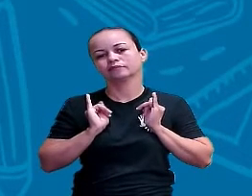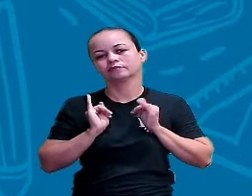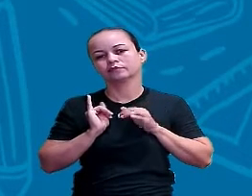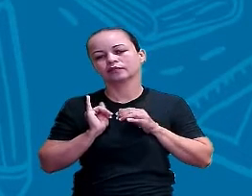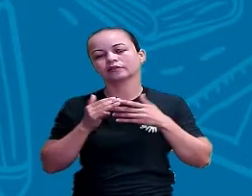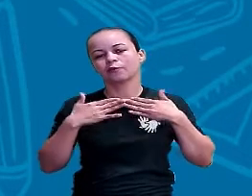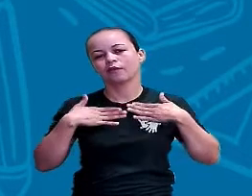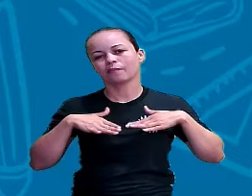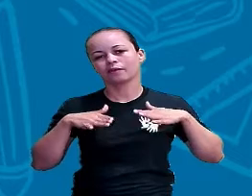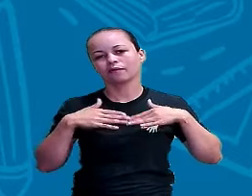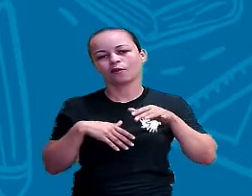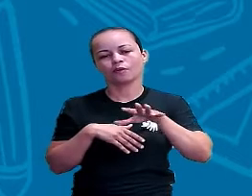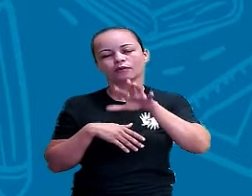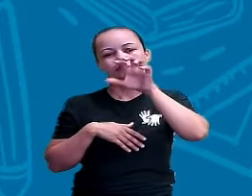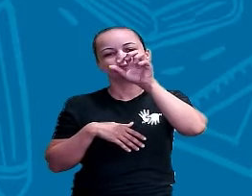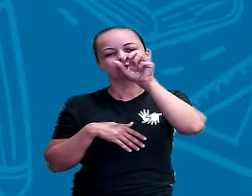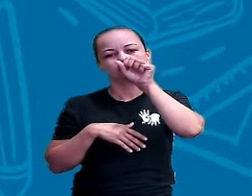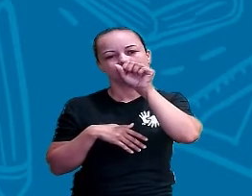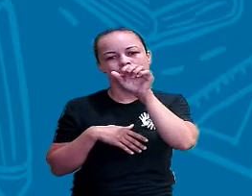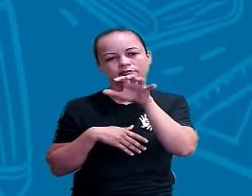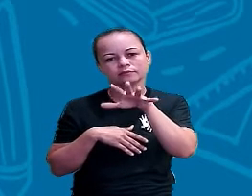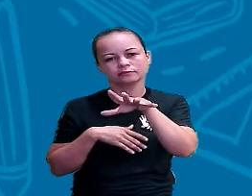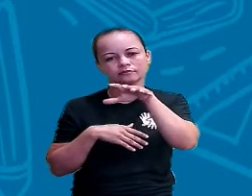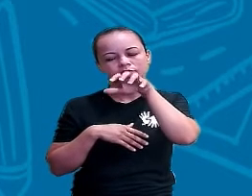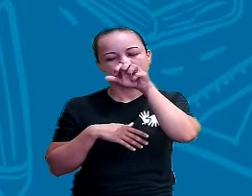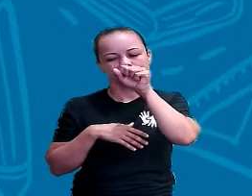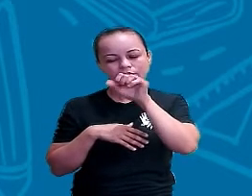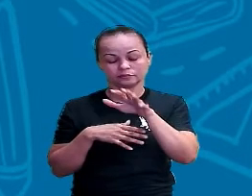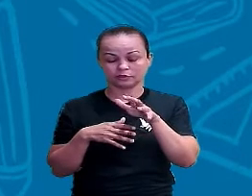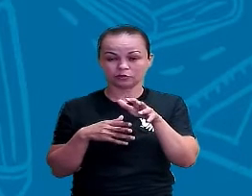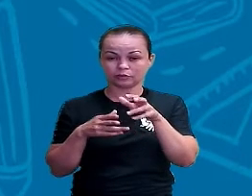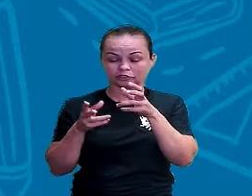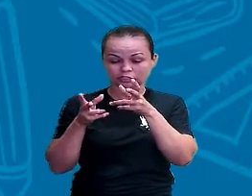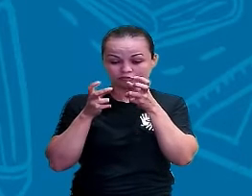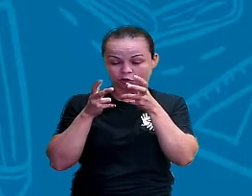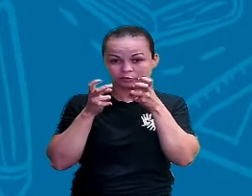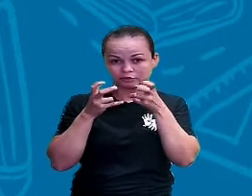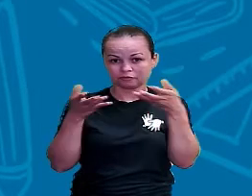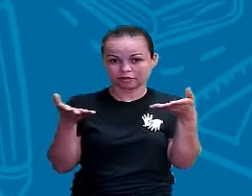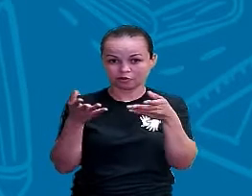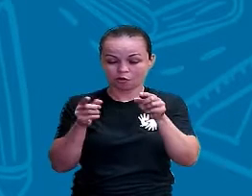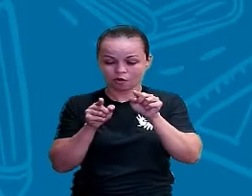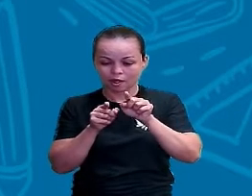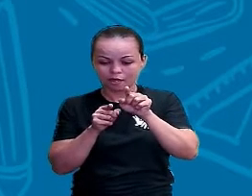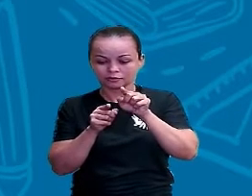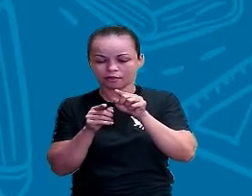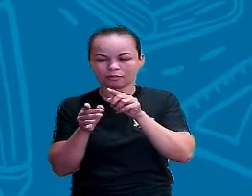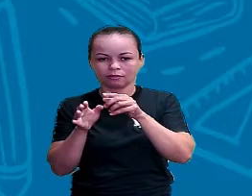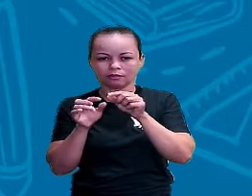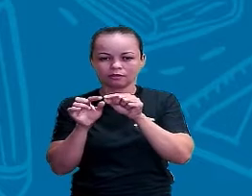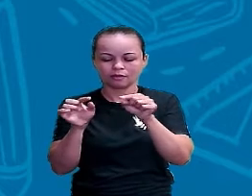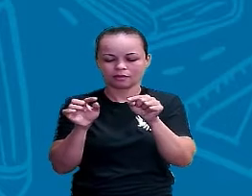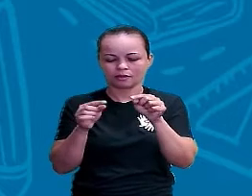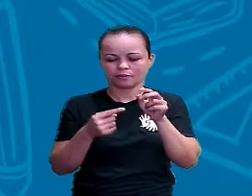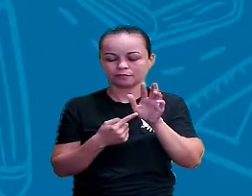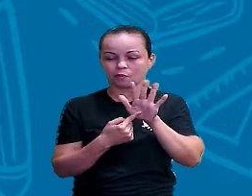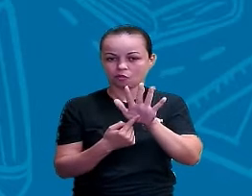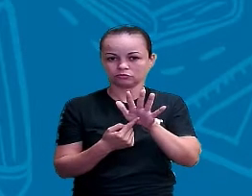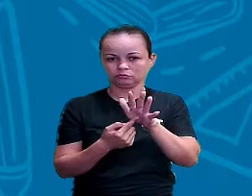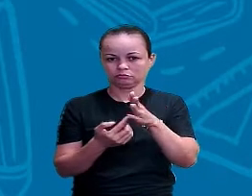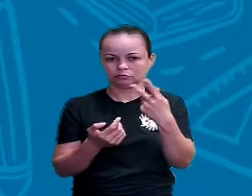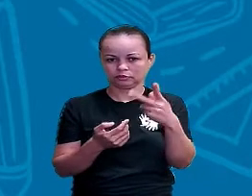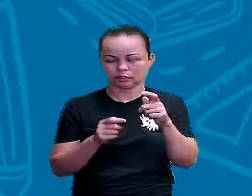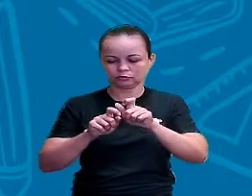ser reduzida, tá certo? Como a gente vai observar aí agora, a setinha apontando para baixo aqui no nosso slide,